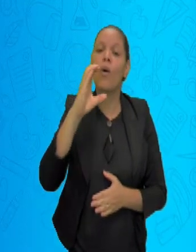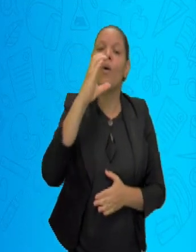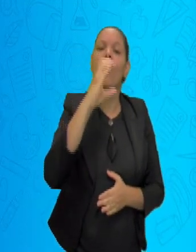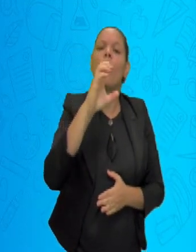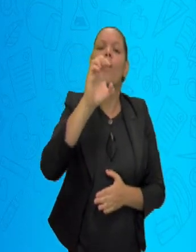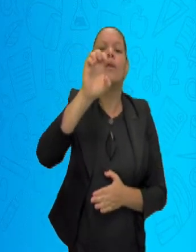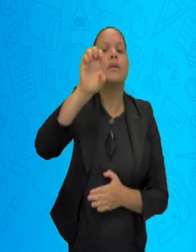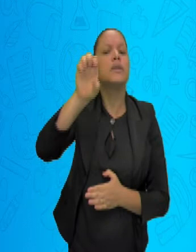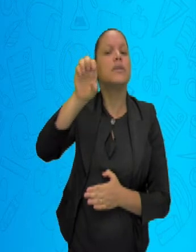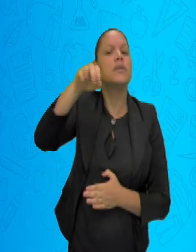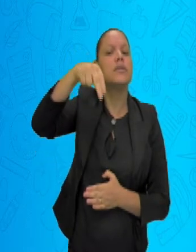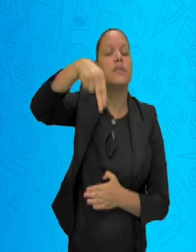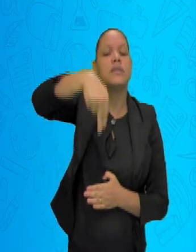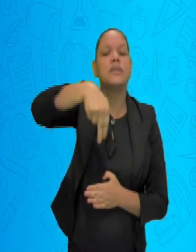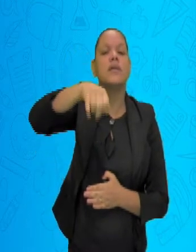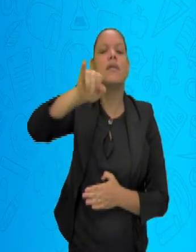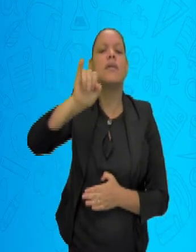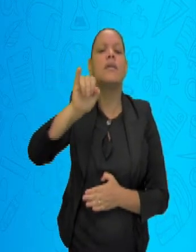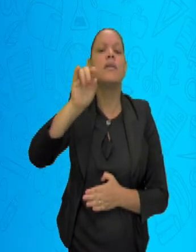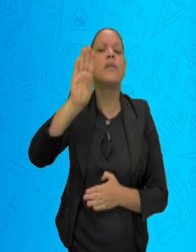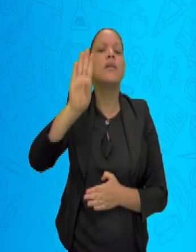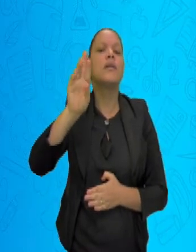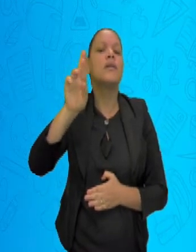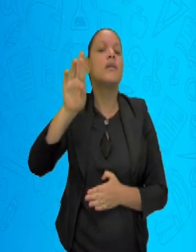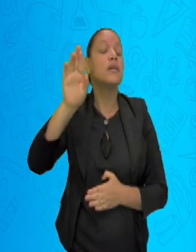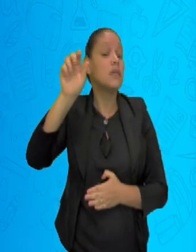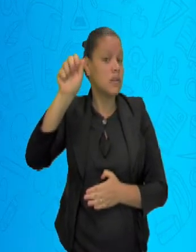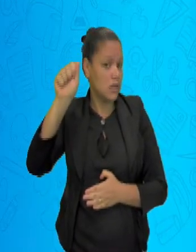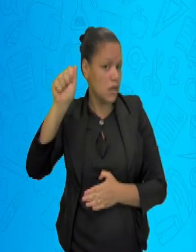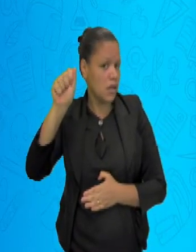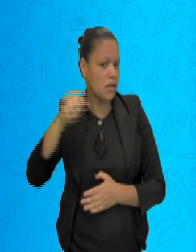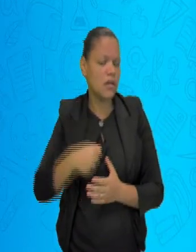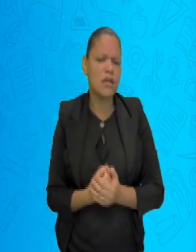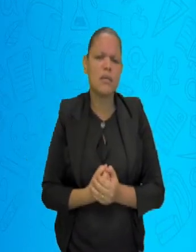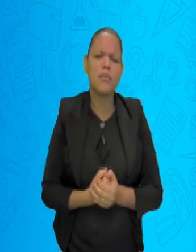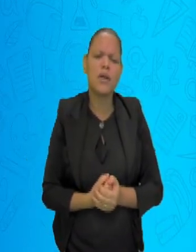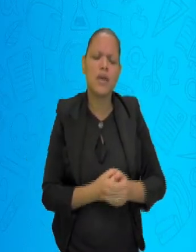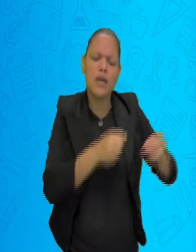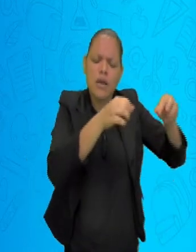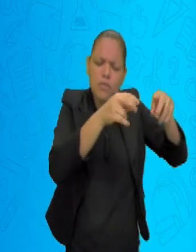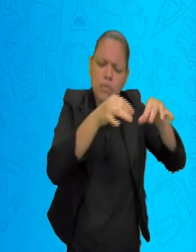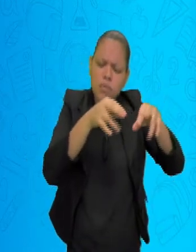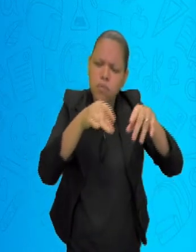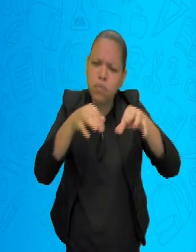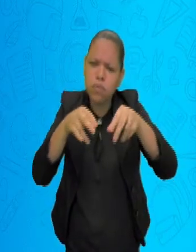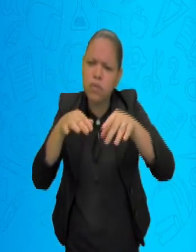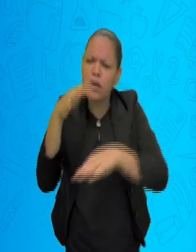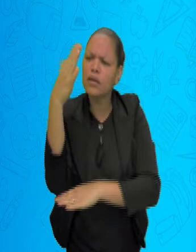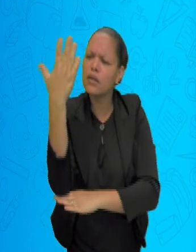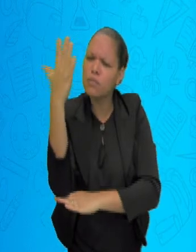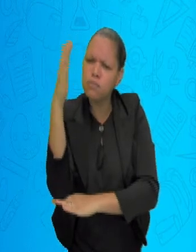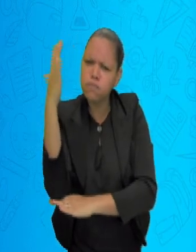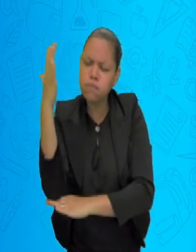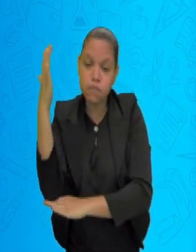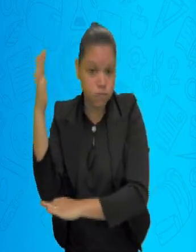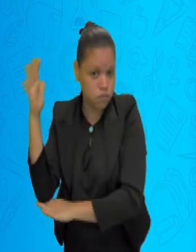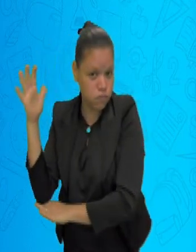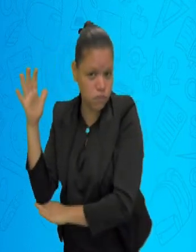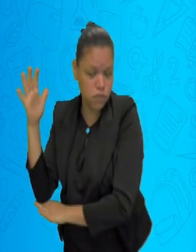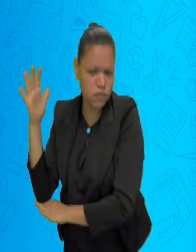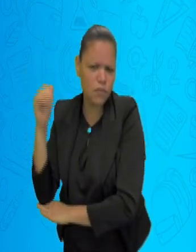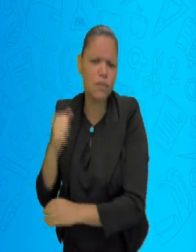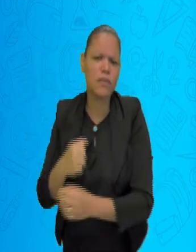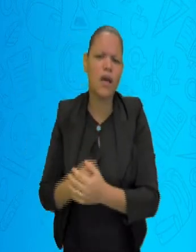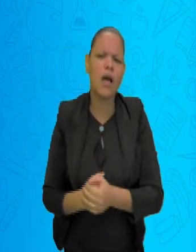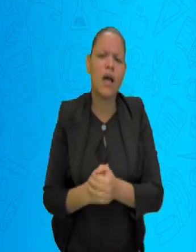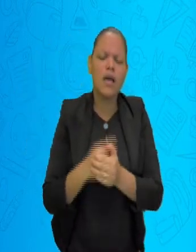planta o seu próprio eucalipto, que é a matéria-prima do papel, né? Celulose aqui são todos os objetos que são feitos de papel, então o